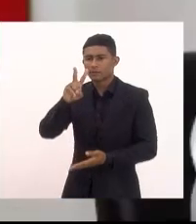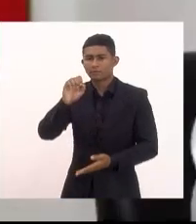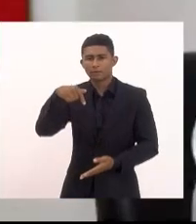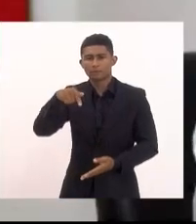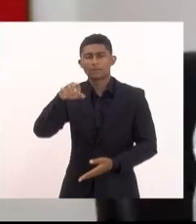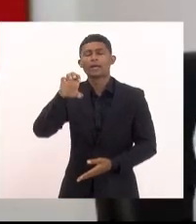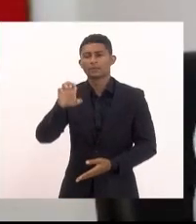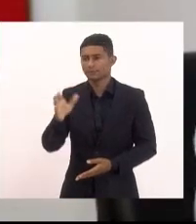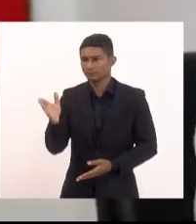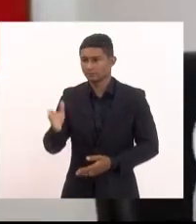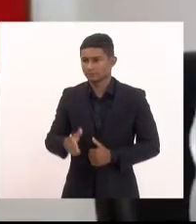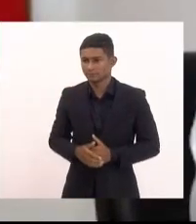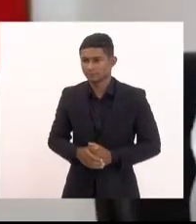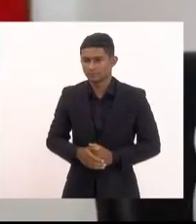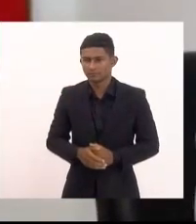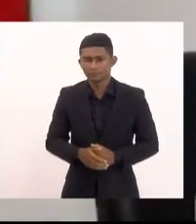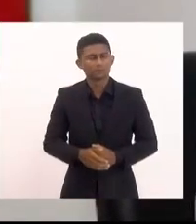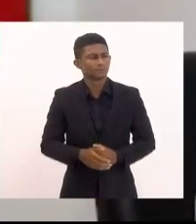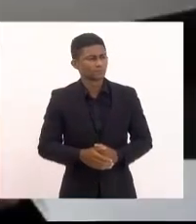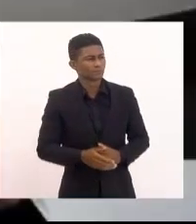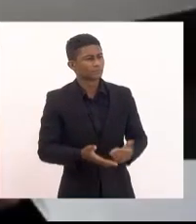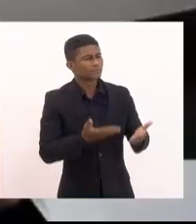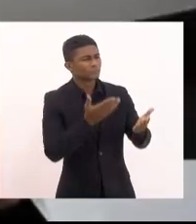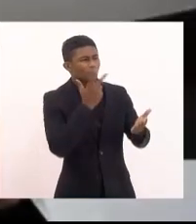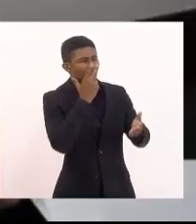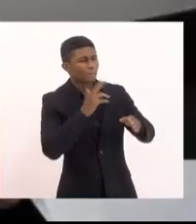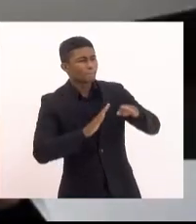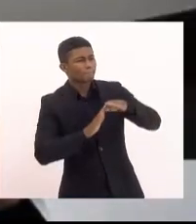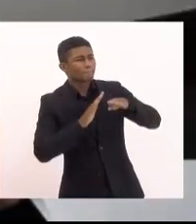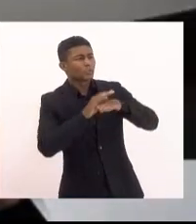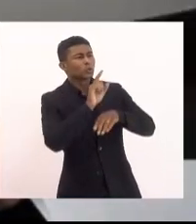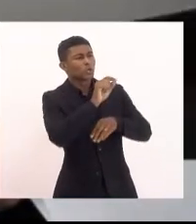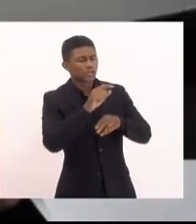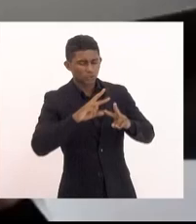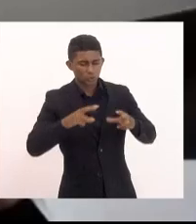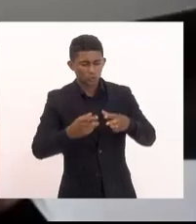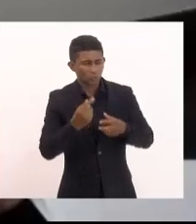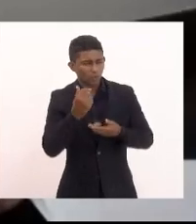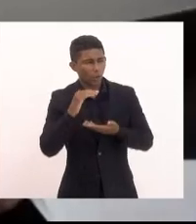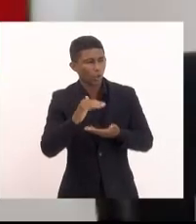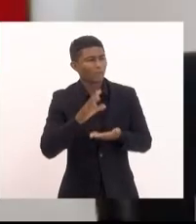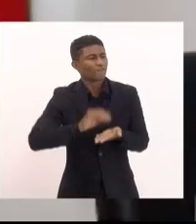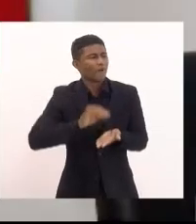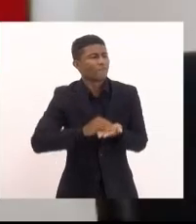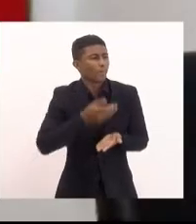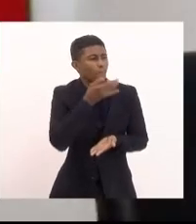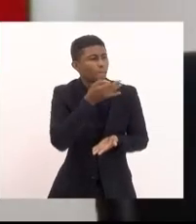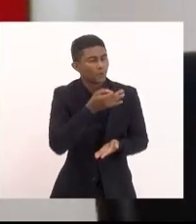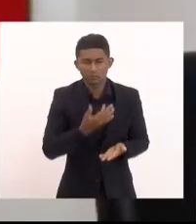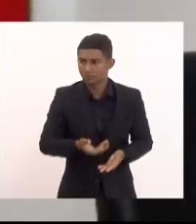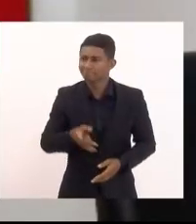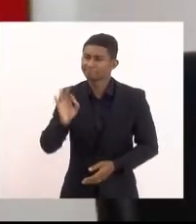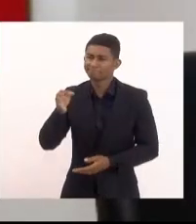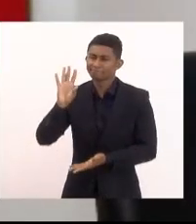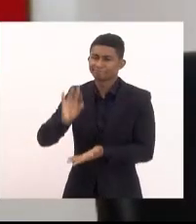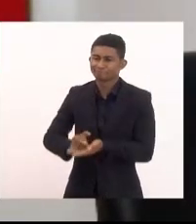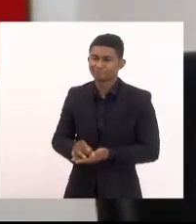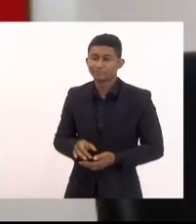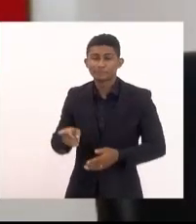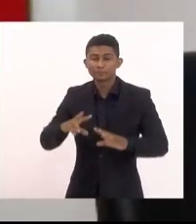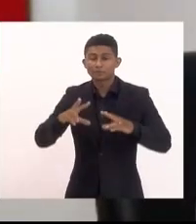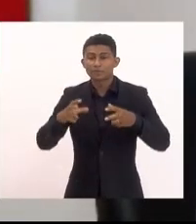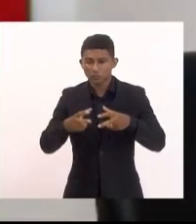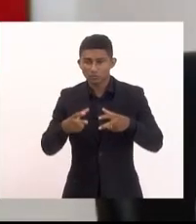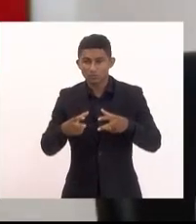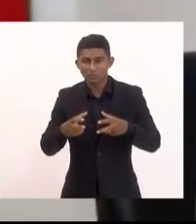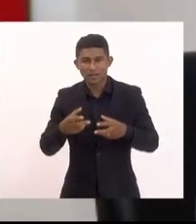Carneiro. Presidente, Vossa Excelência pulou a Comissão de Economia. Ah, é verdade. Pela Comissão de Economia, deputado